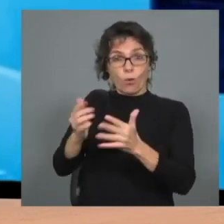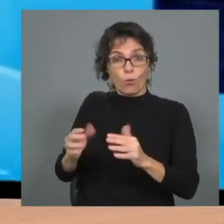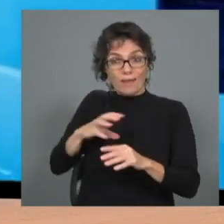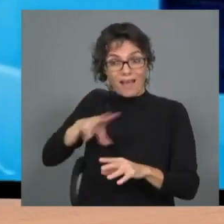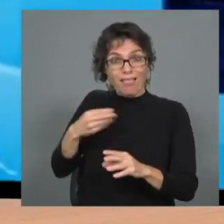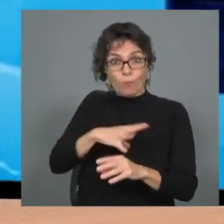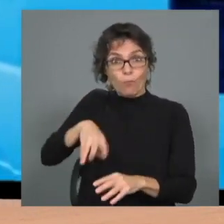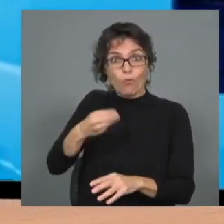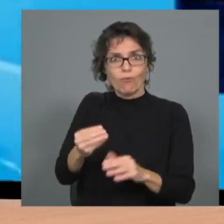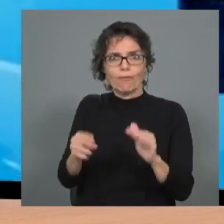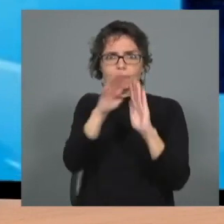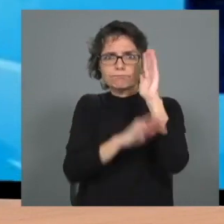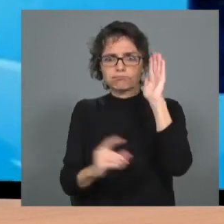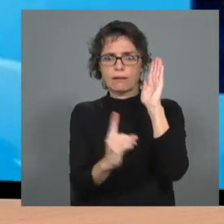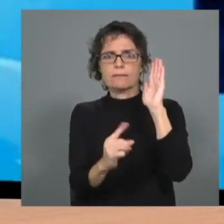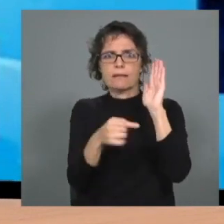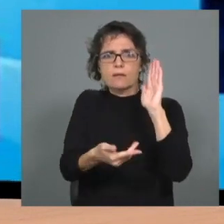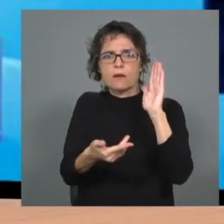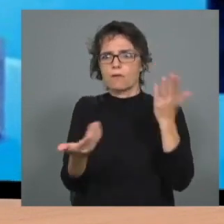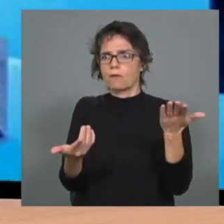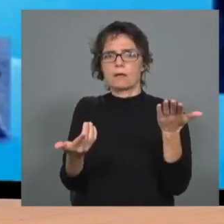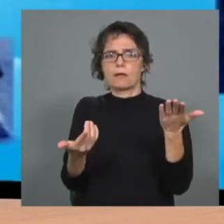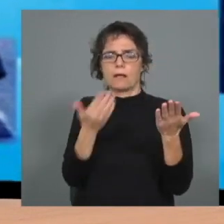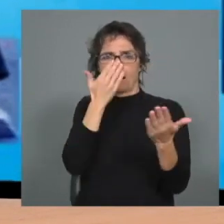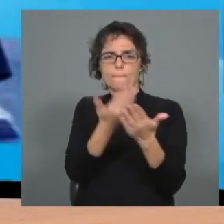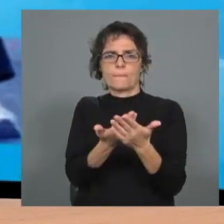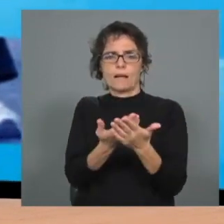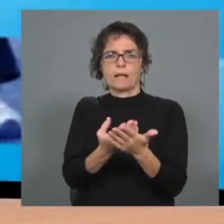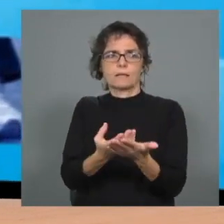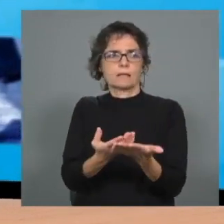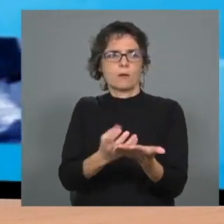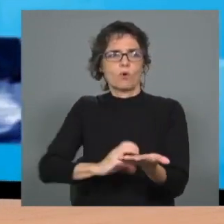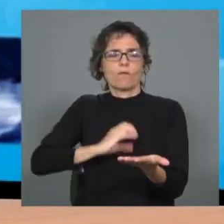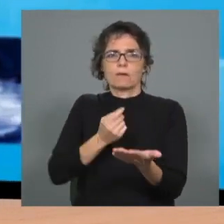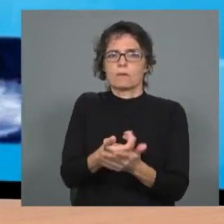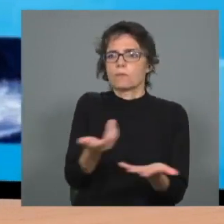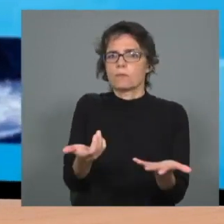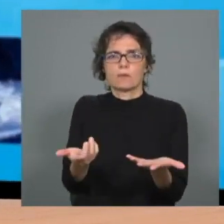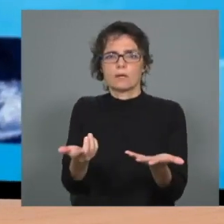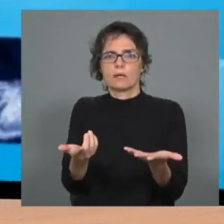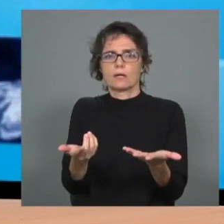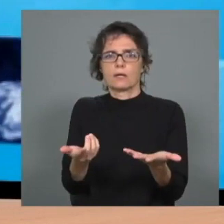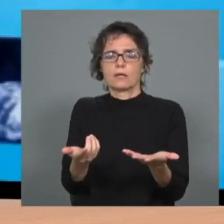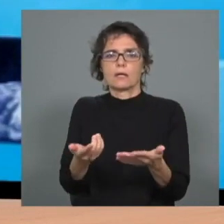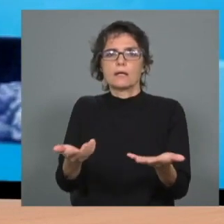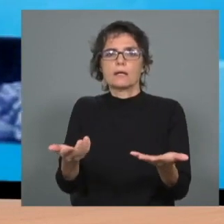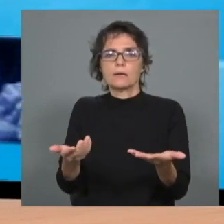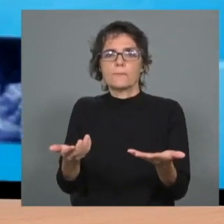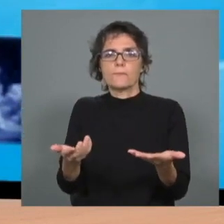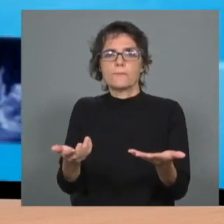problemas estruturais, isso gera um descontentamento, uma descredibilidade imensa, né? Portanto, há